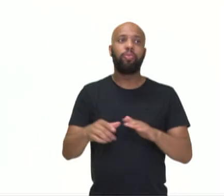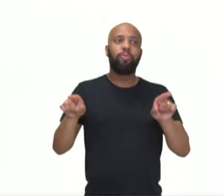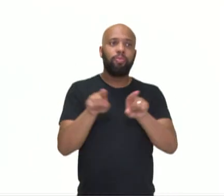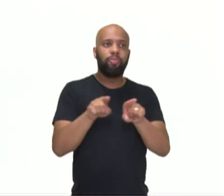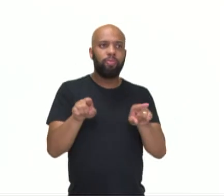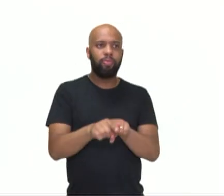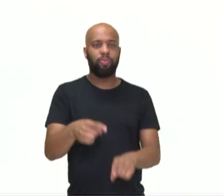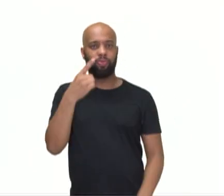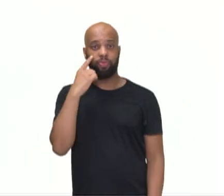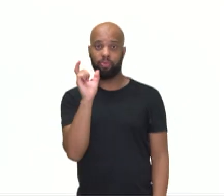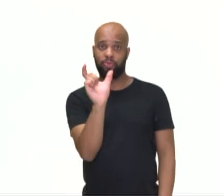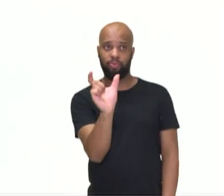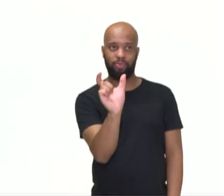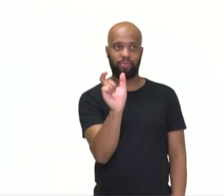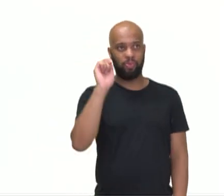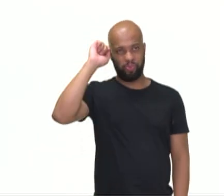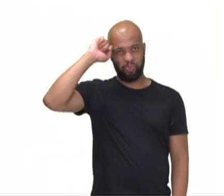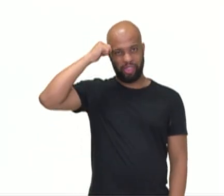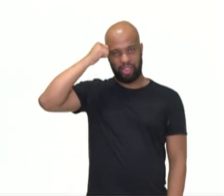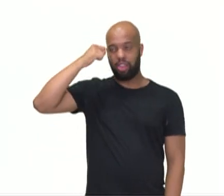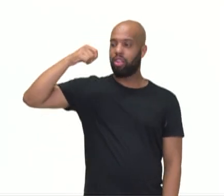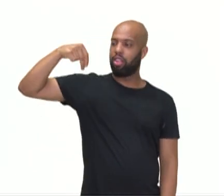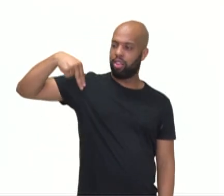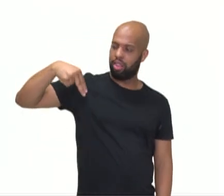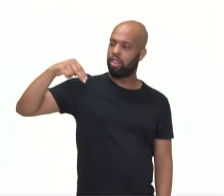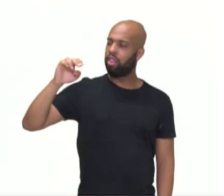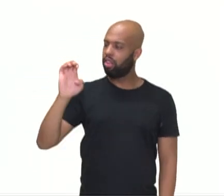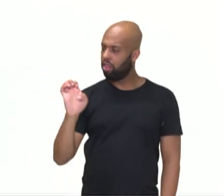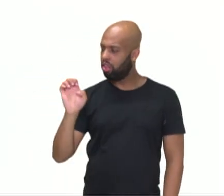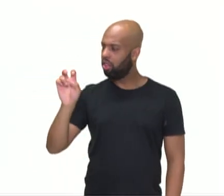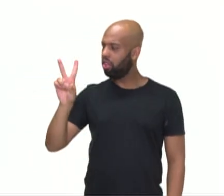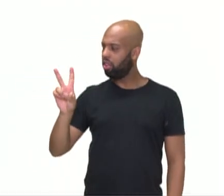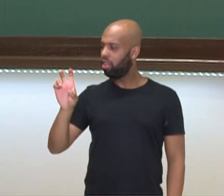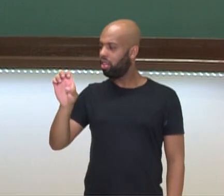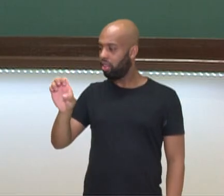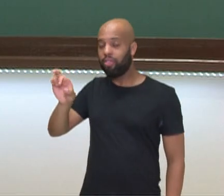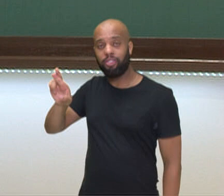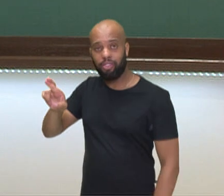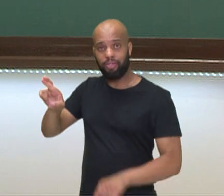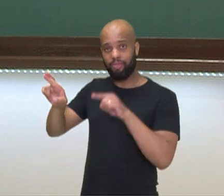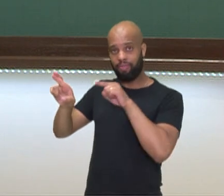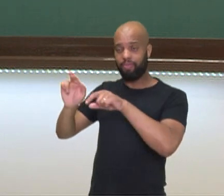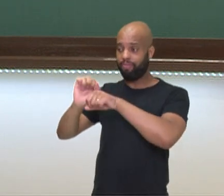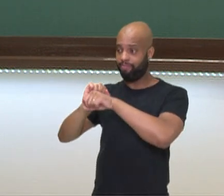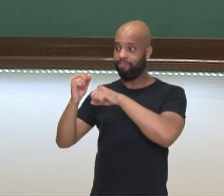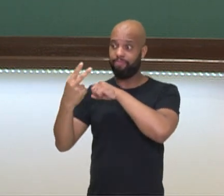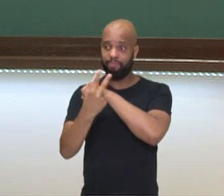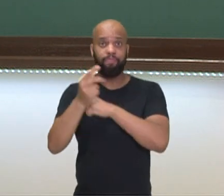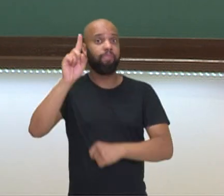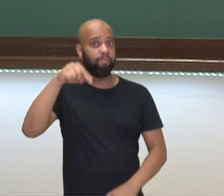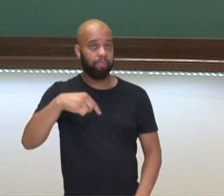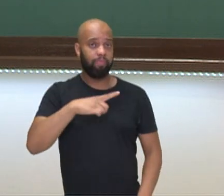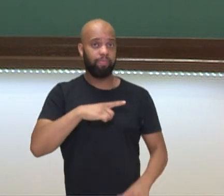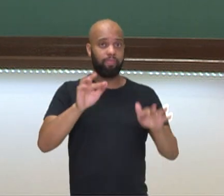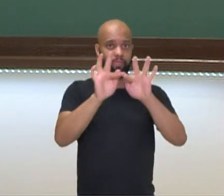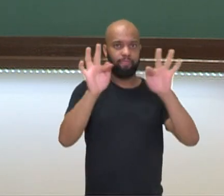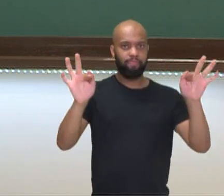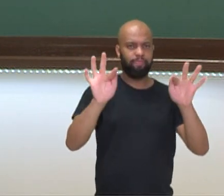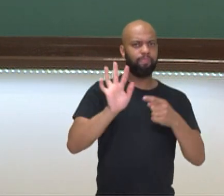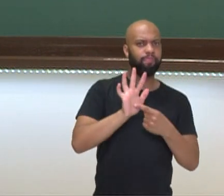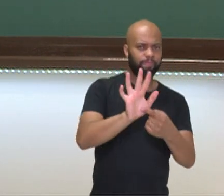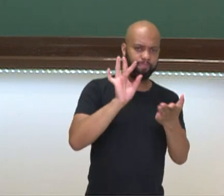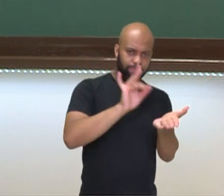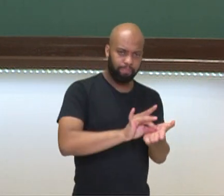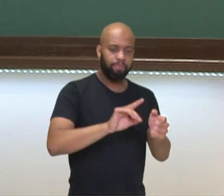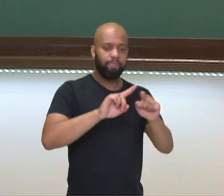a palavra never, o advérbio de frequência never, ele aparece na frase afirmativa, mas com a ideia